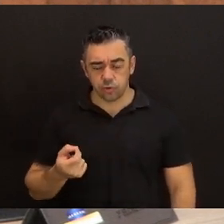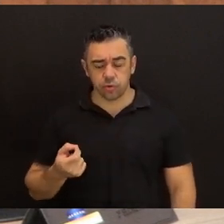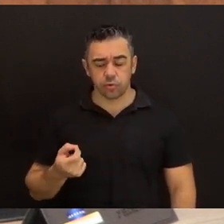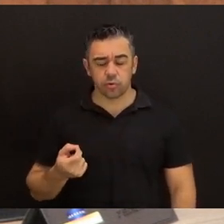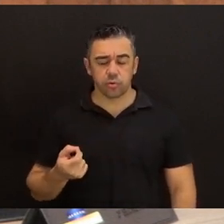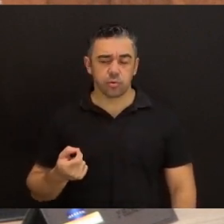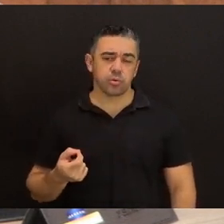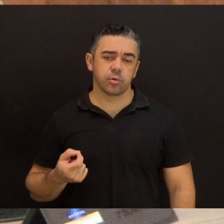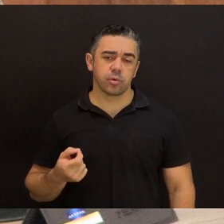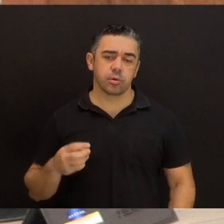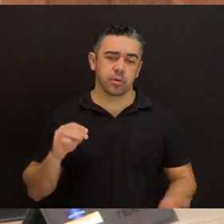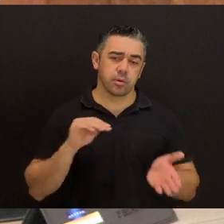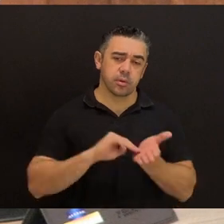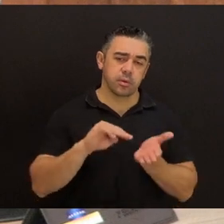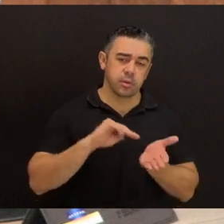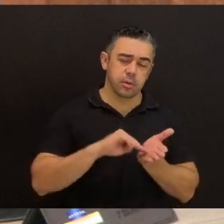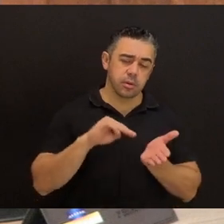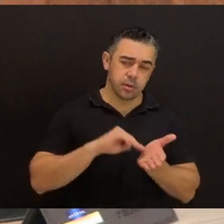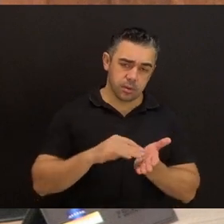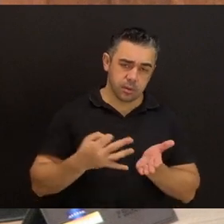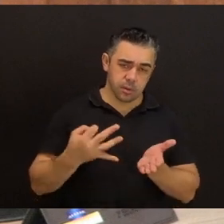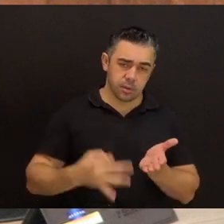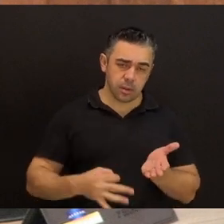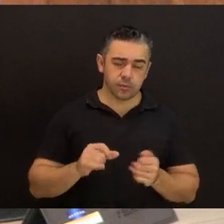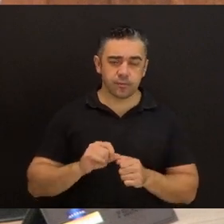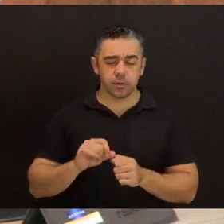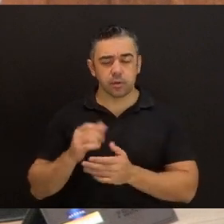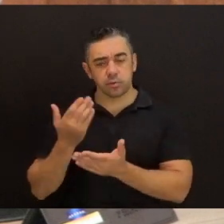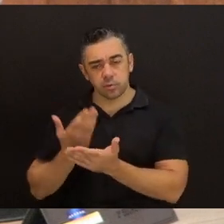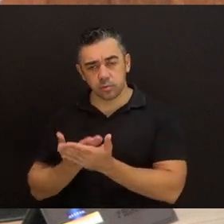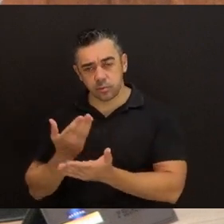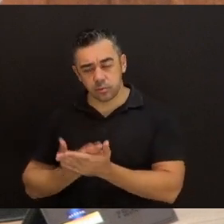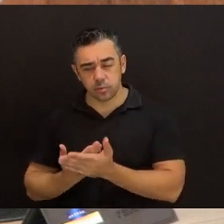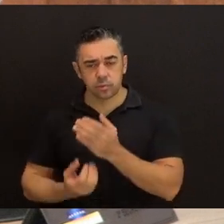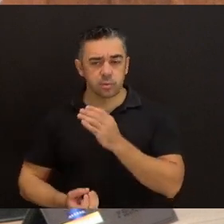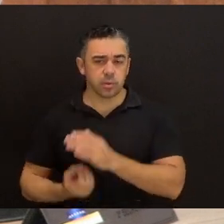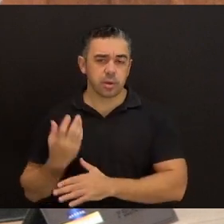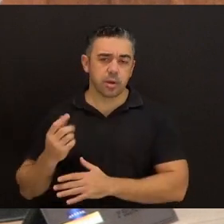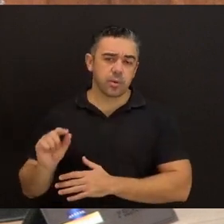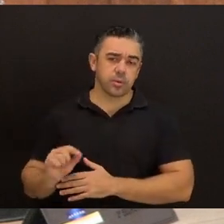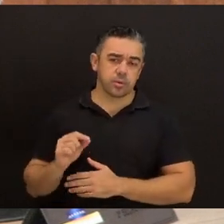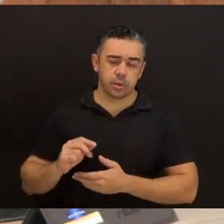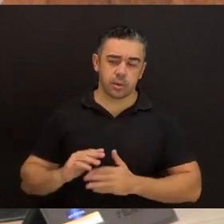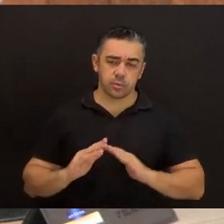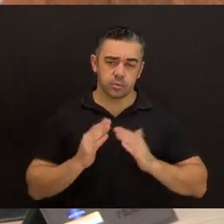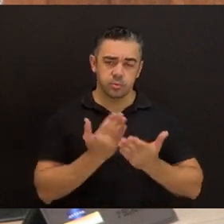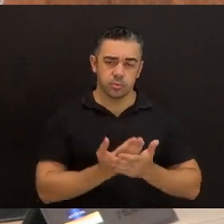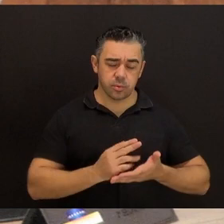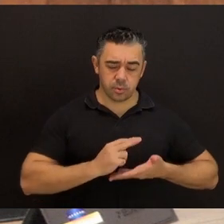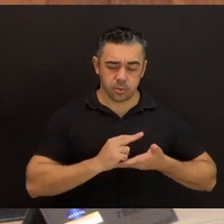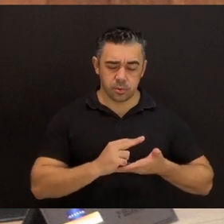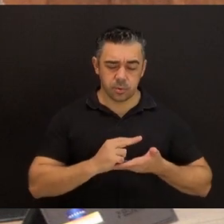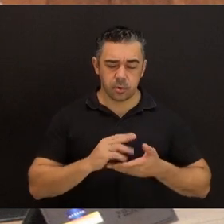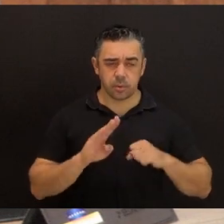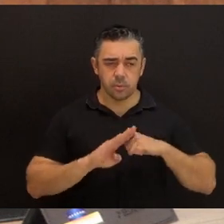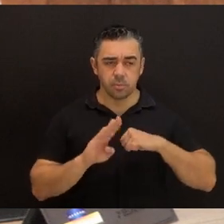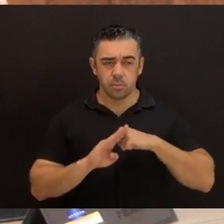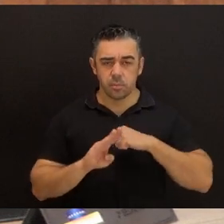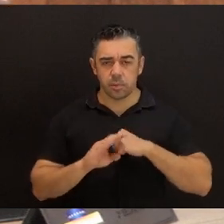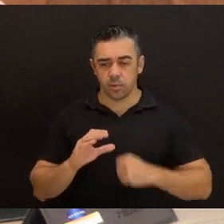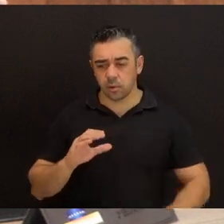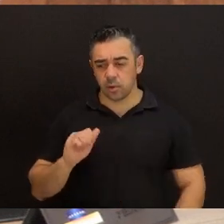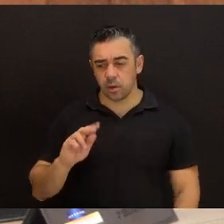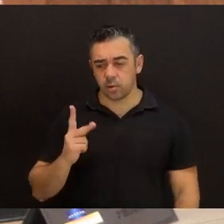da secretaria competente realize estudos para a construção de um CMEI no bairro Cachoeira